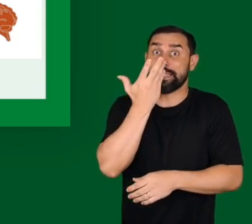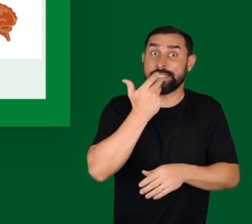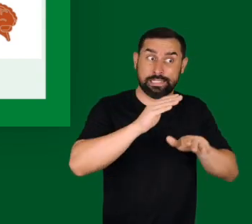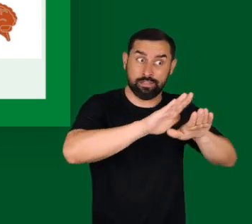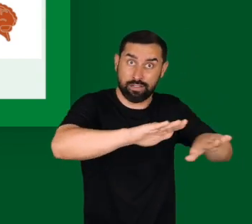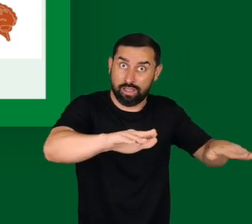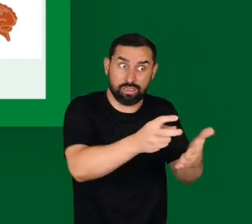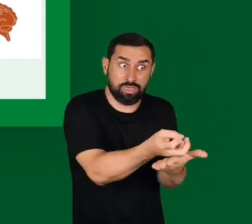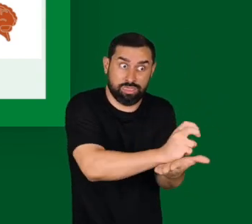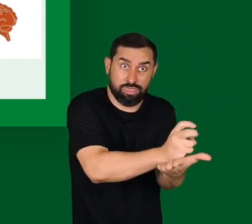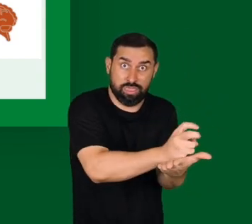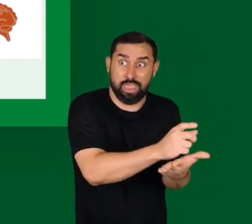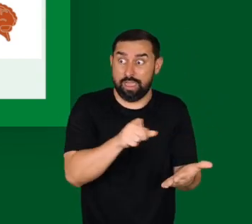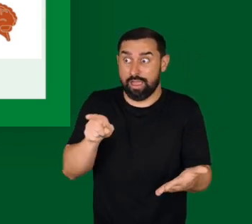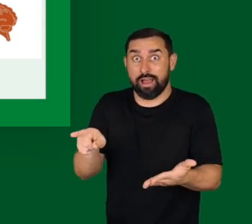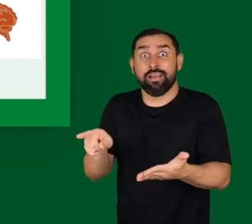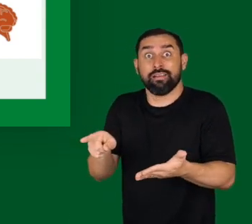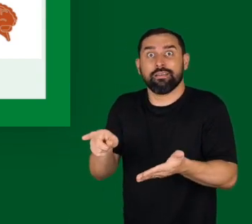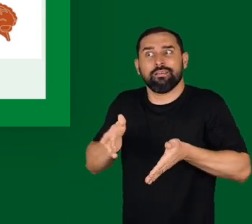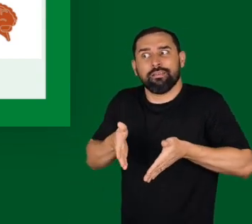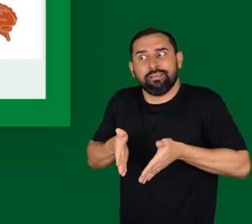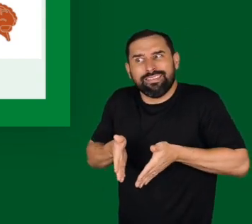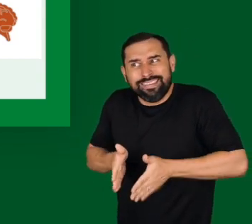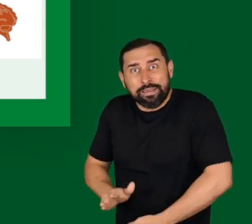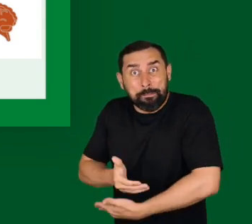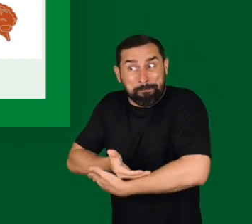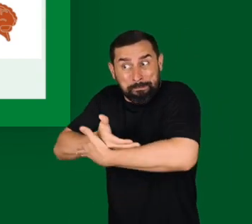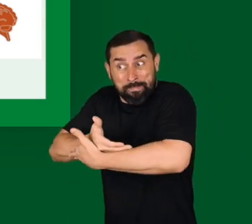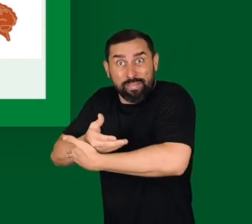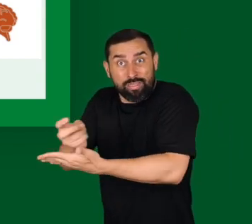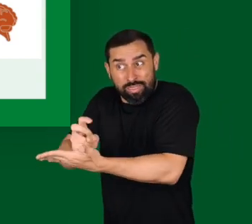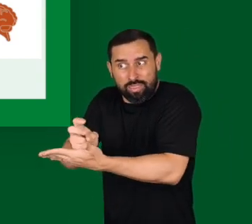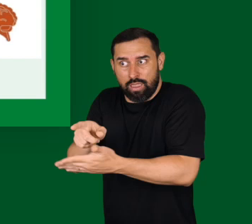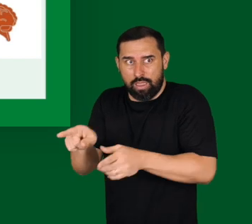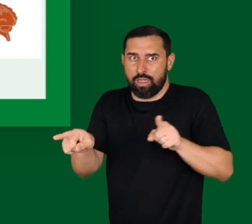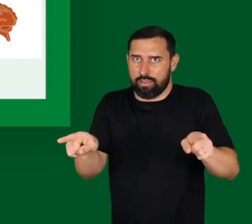a convulsão no período neonatal da convulsão na infância.